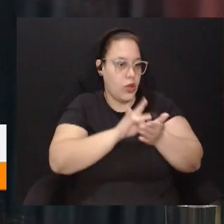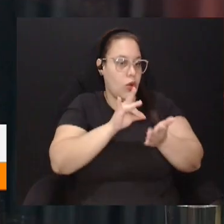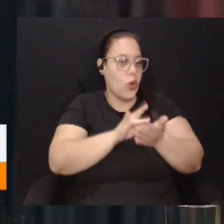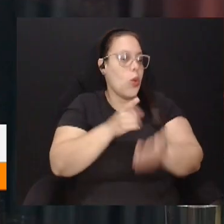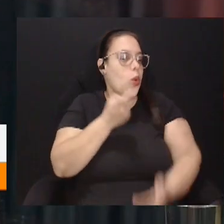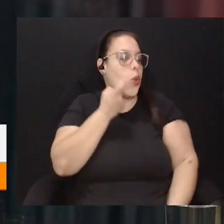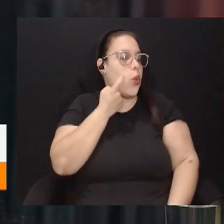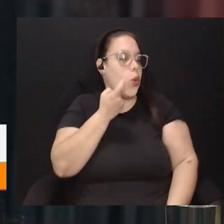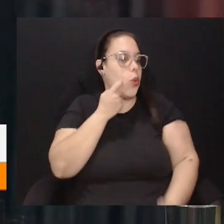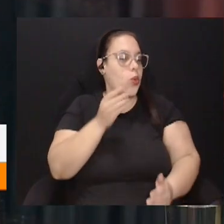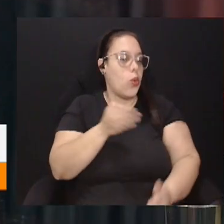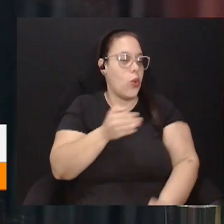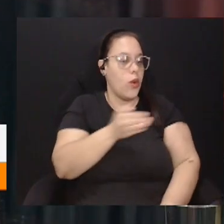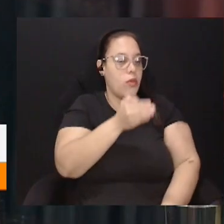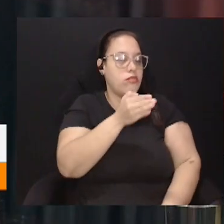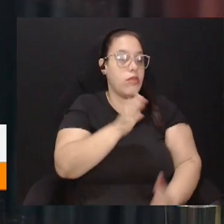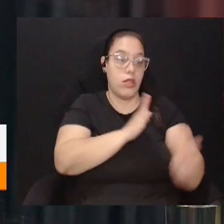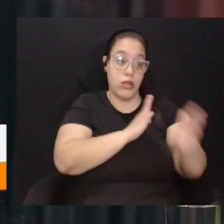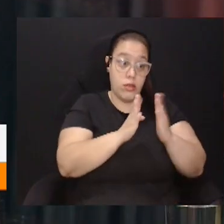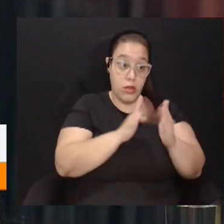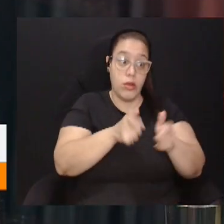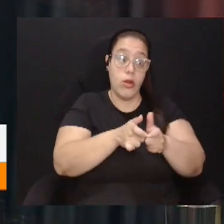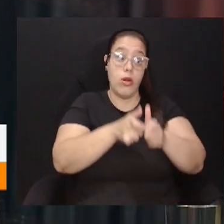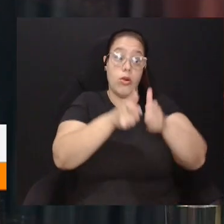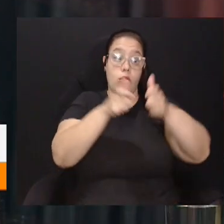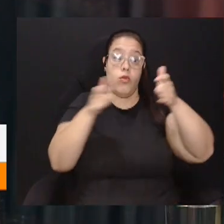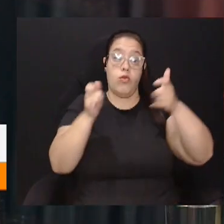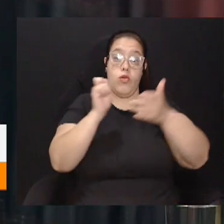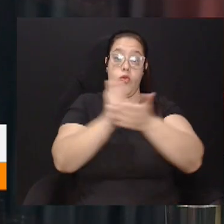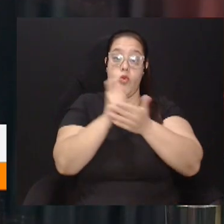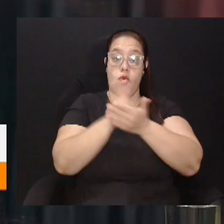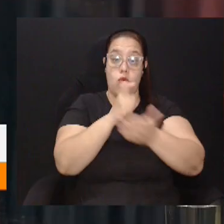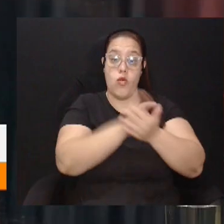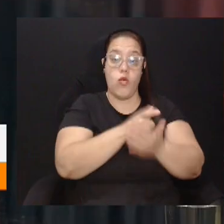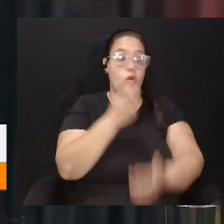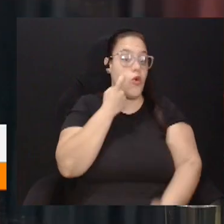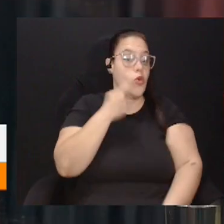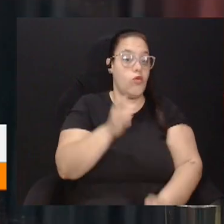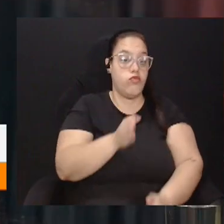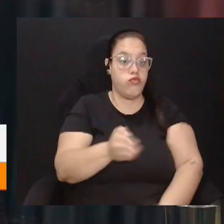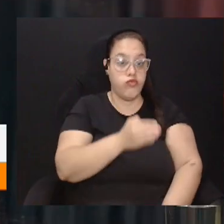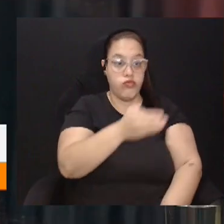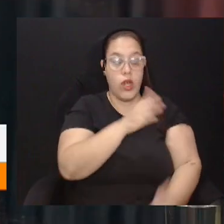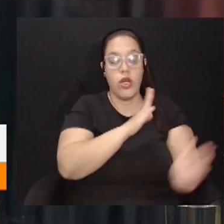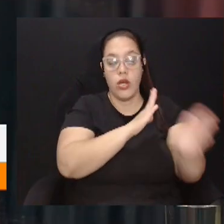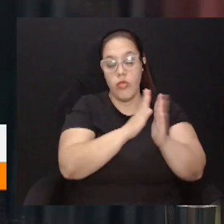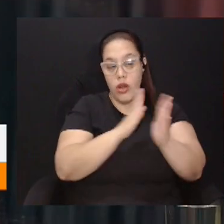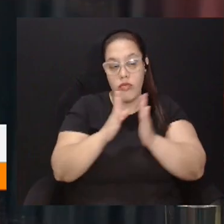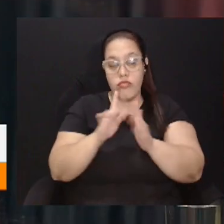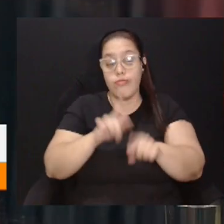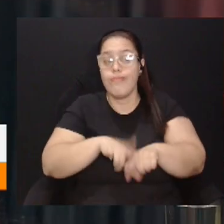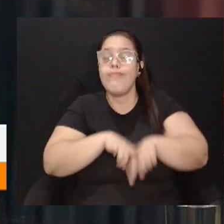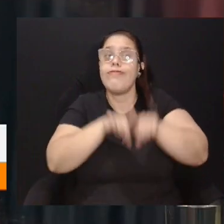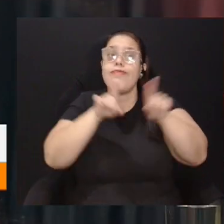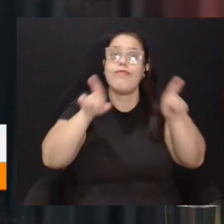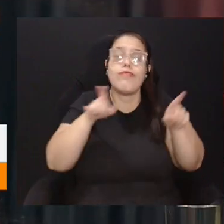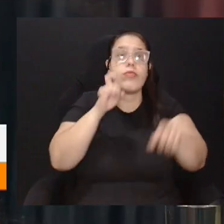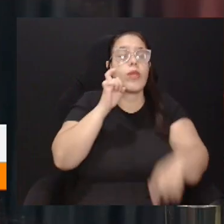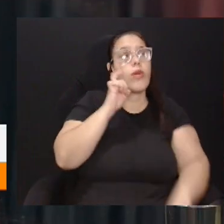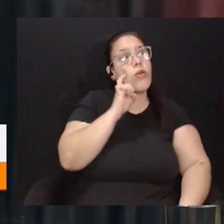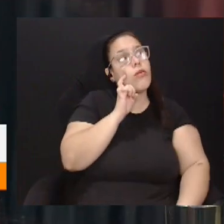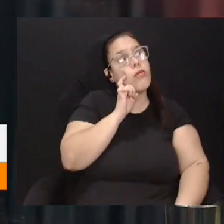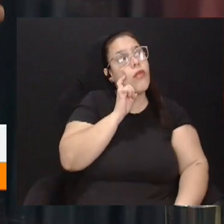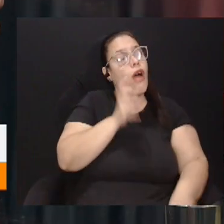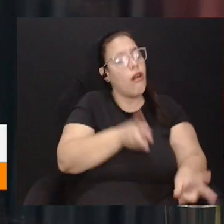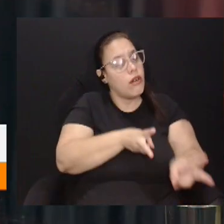então, inclusive, há um aumento do consumo de peixe nesse período. No entanto, o que se percebe é um